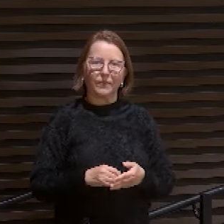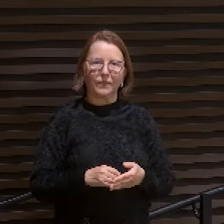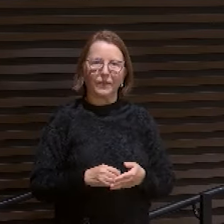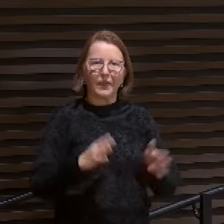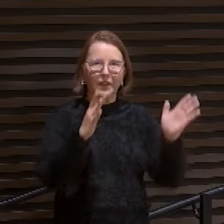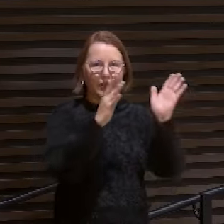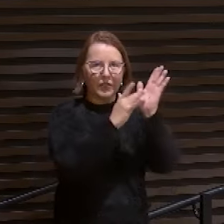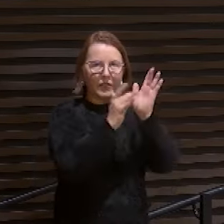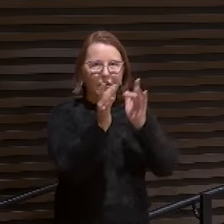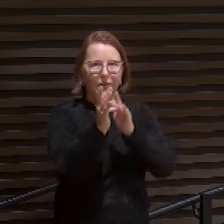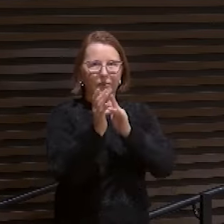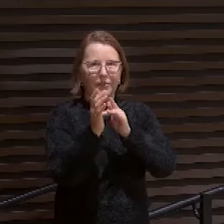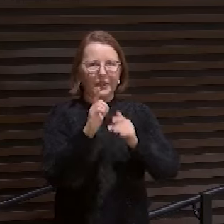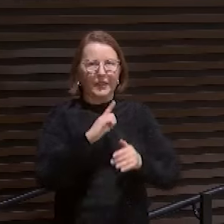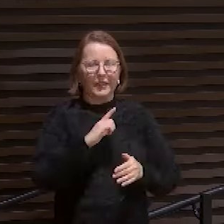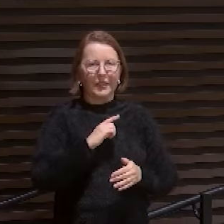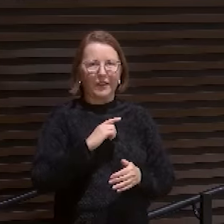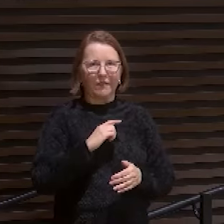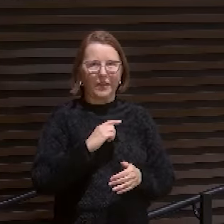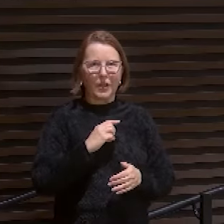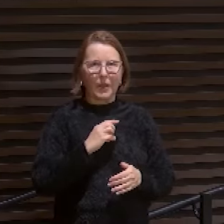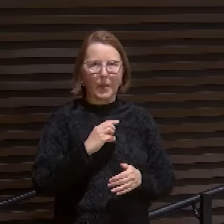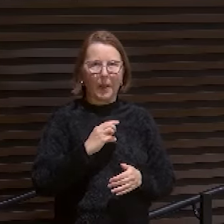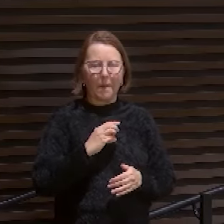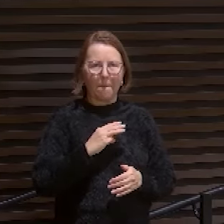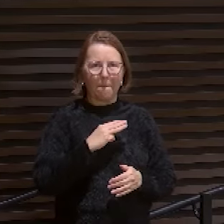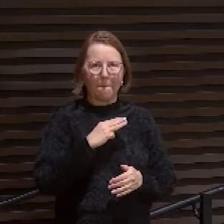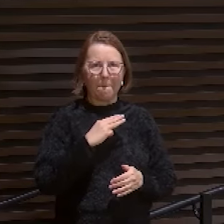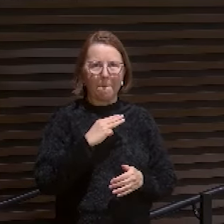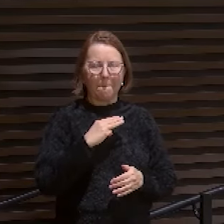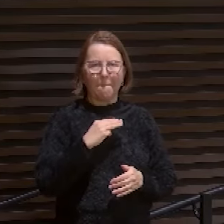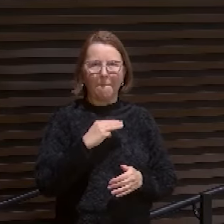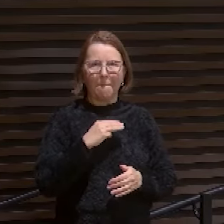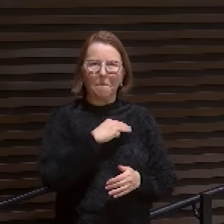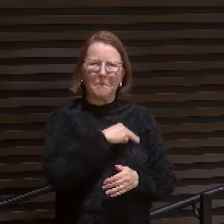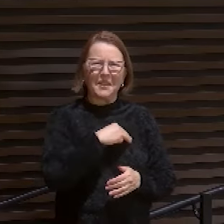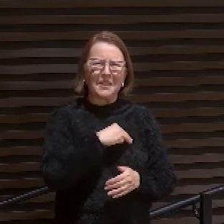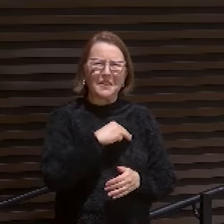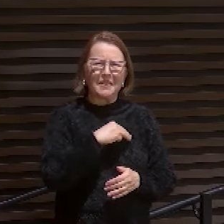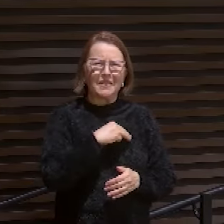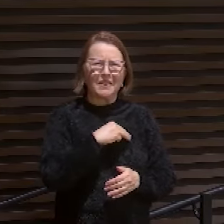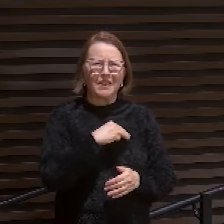Jesus ministério muito mais excelente,